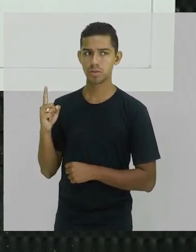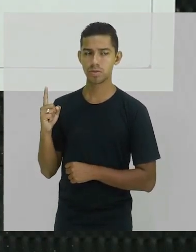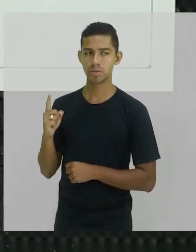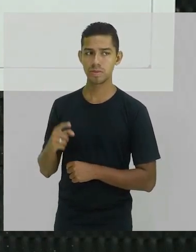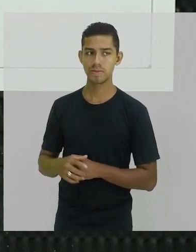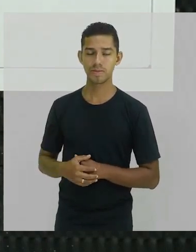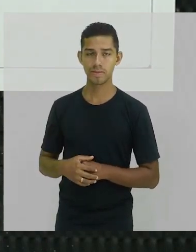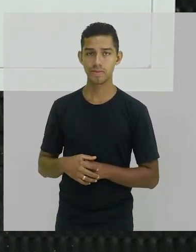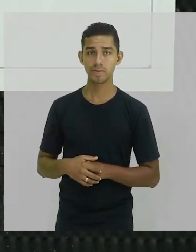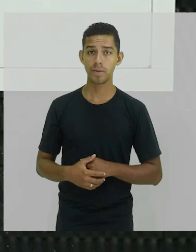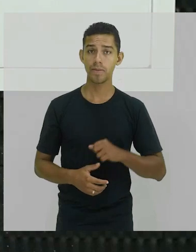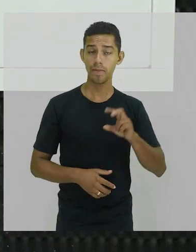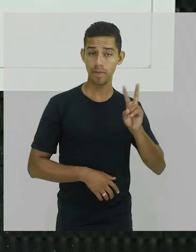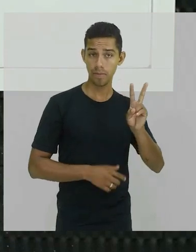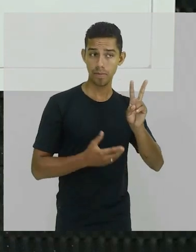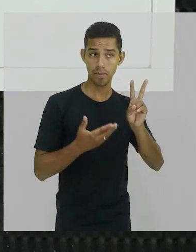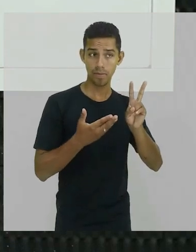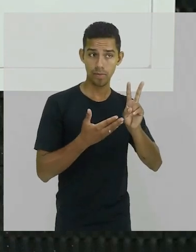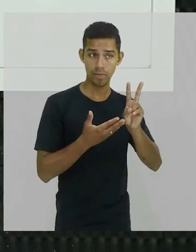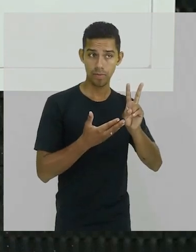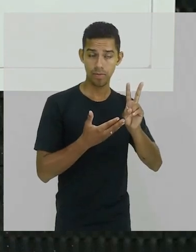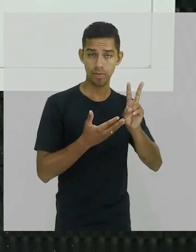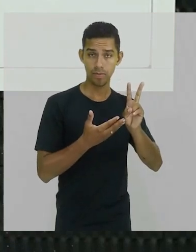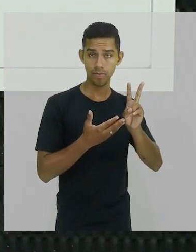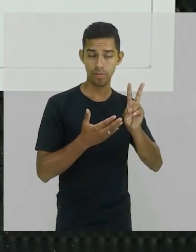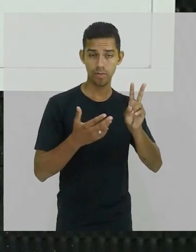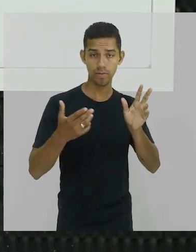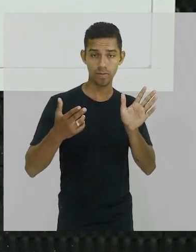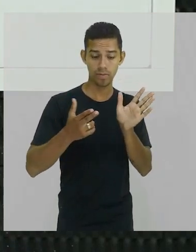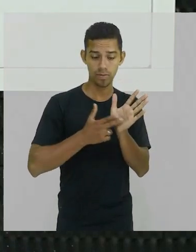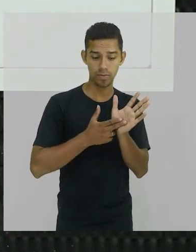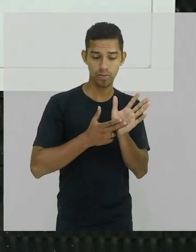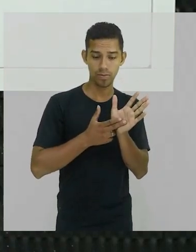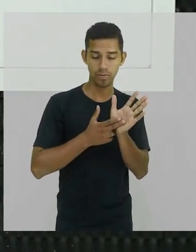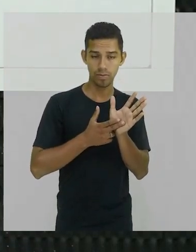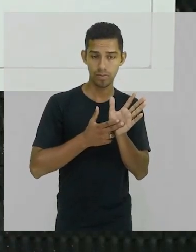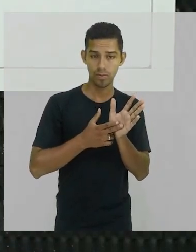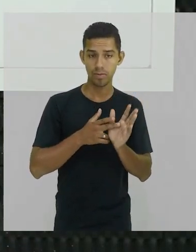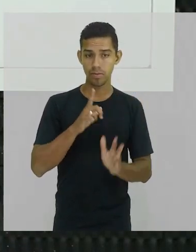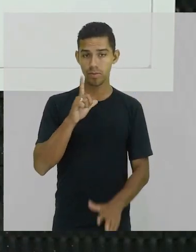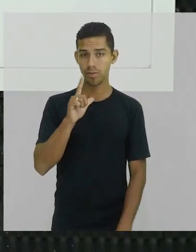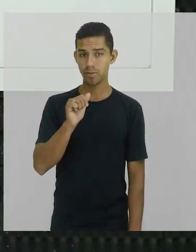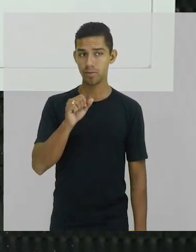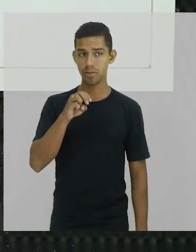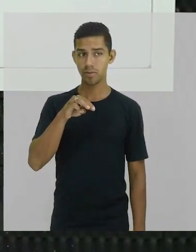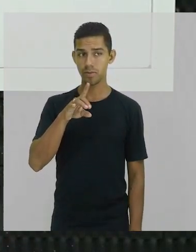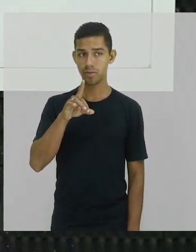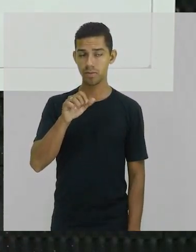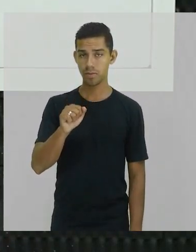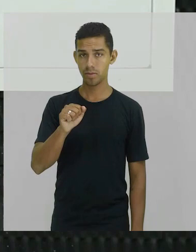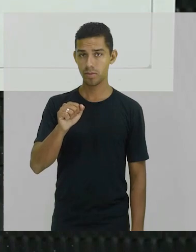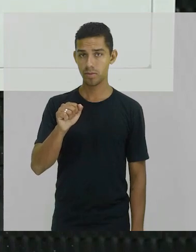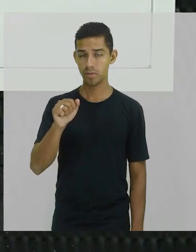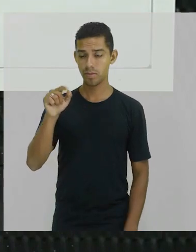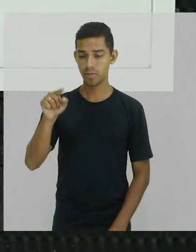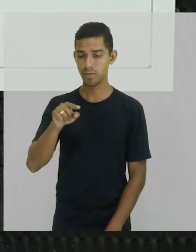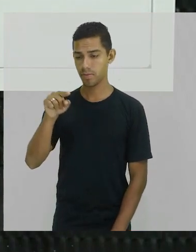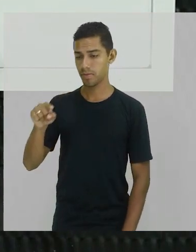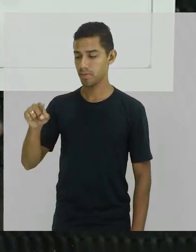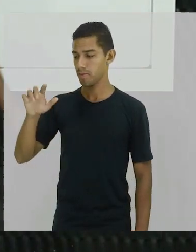onda vezes a frequência. O que é o comprimento de onda? O comprimento de onda é o tamanho da